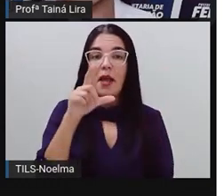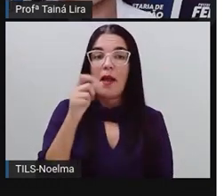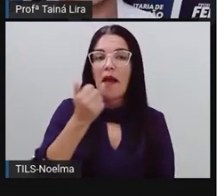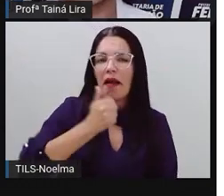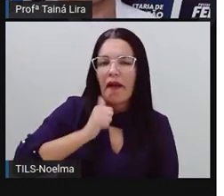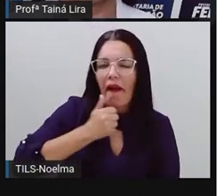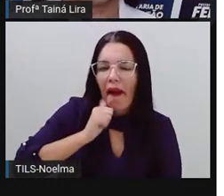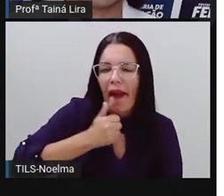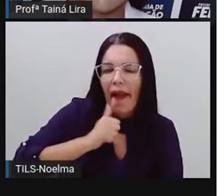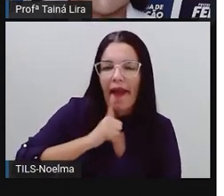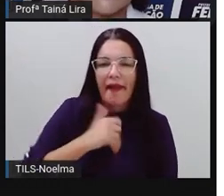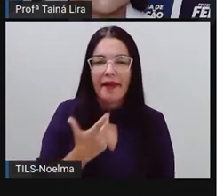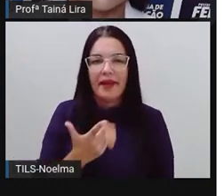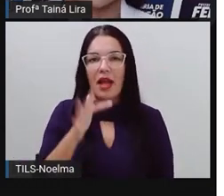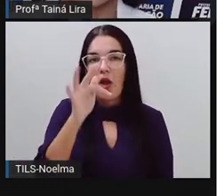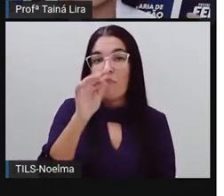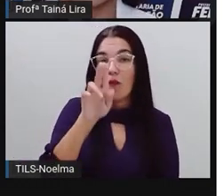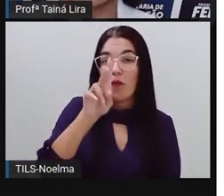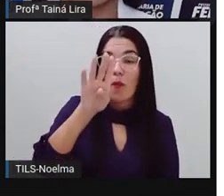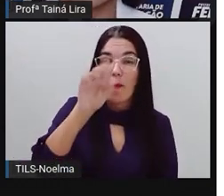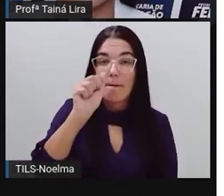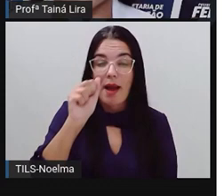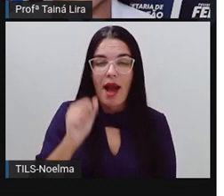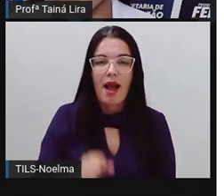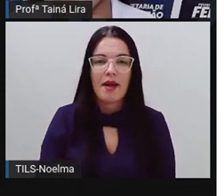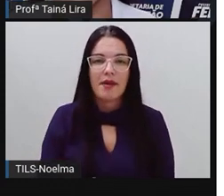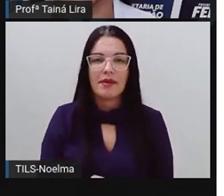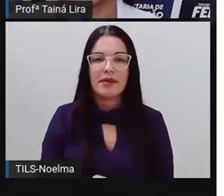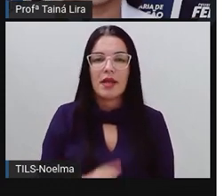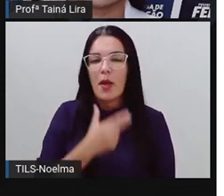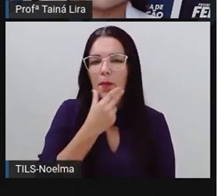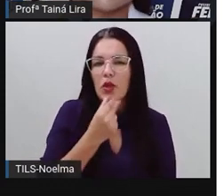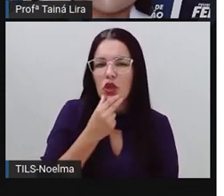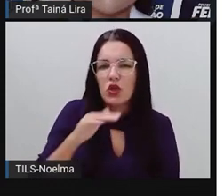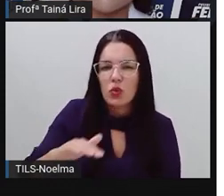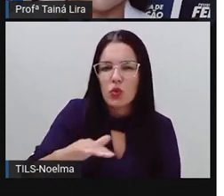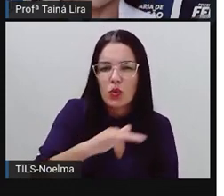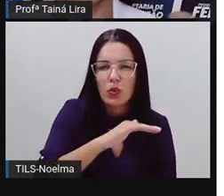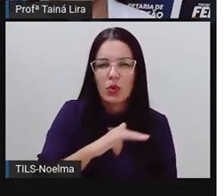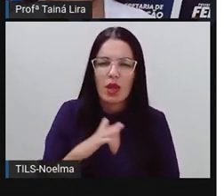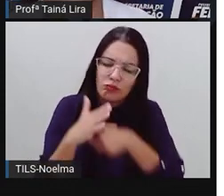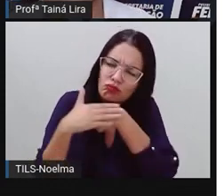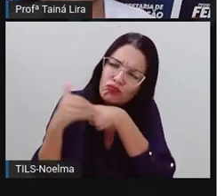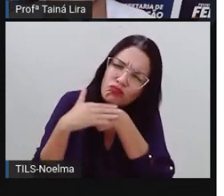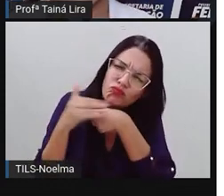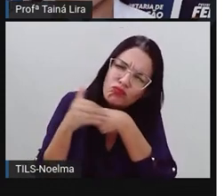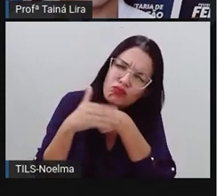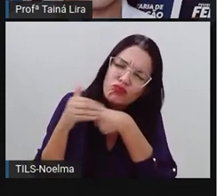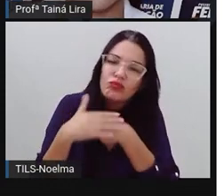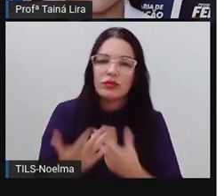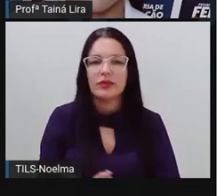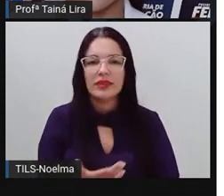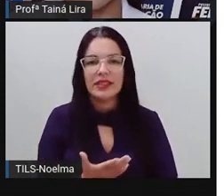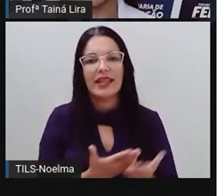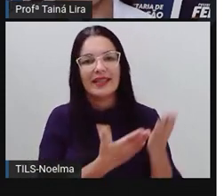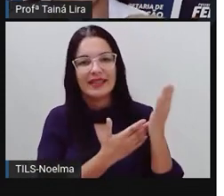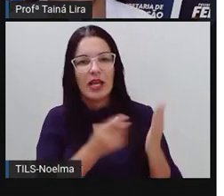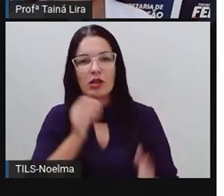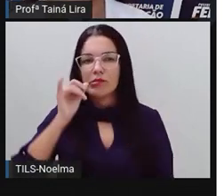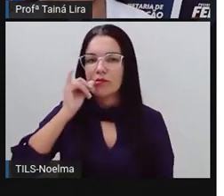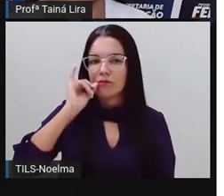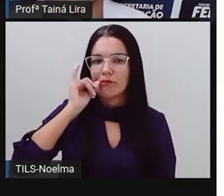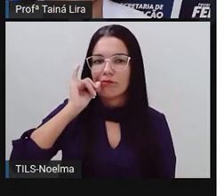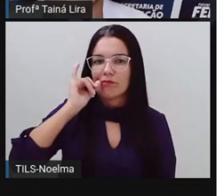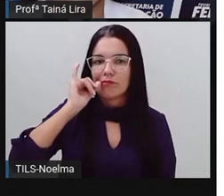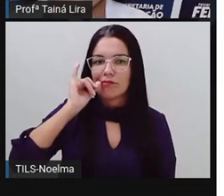cachaça fubá moleque dengo Axé cachimbo